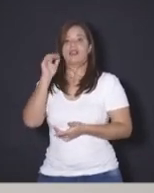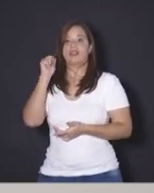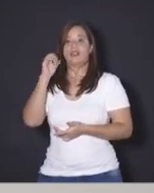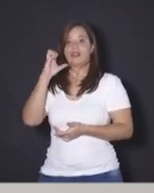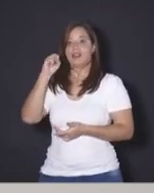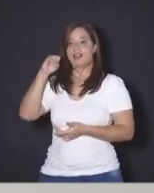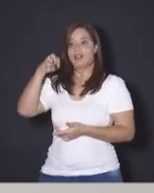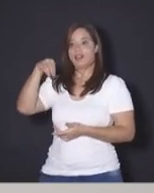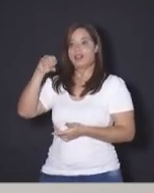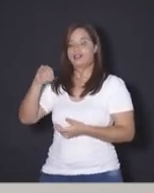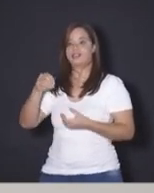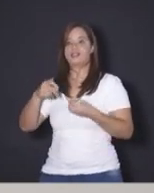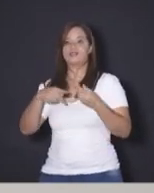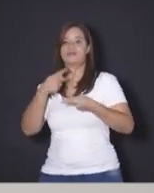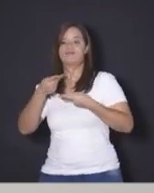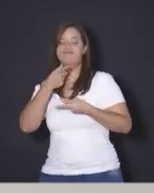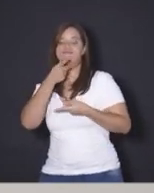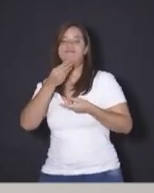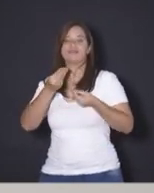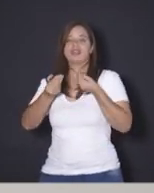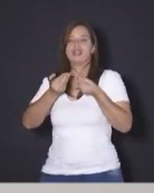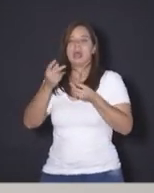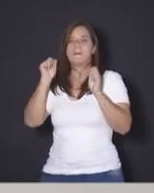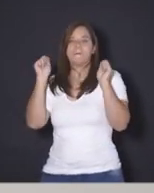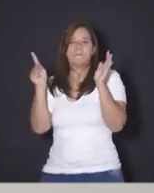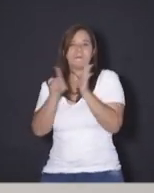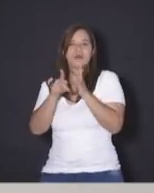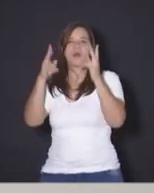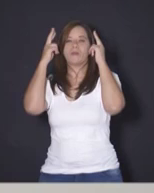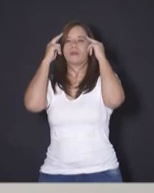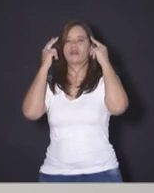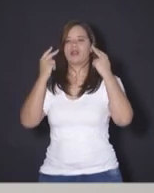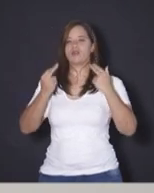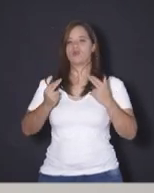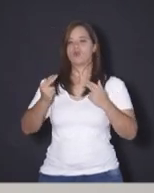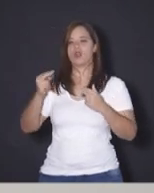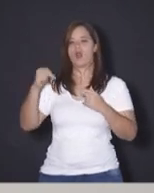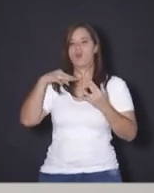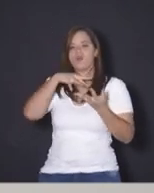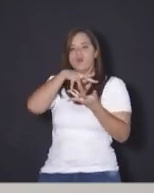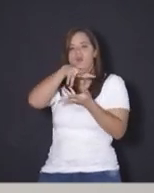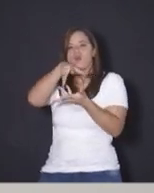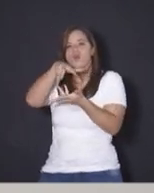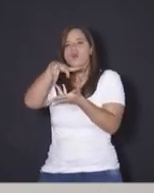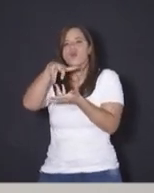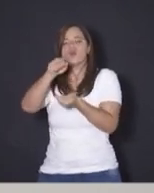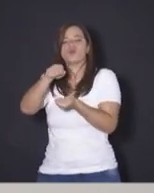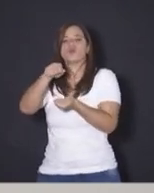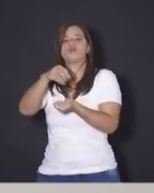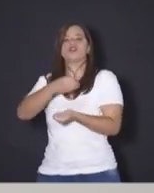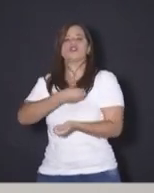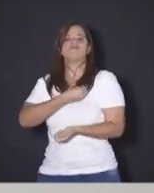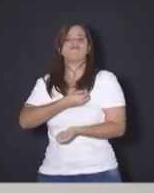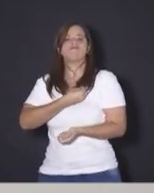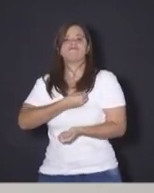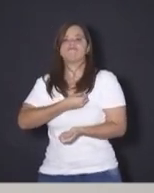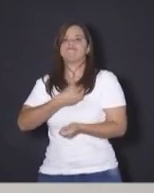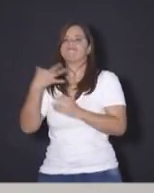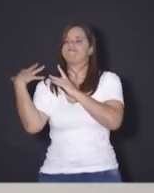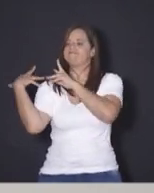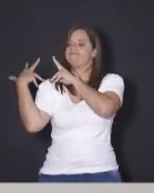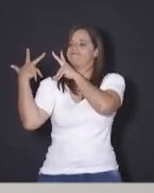é um fenômeno natural e universal que disse de si que a